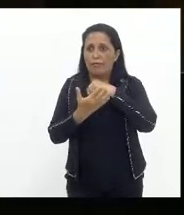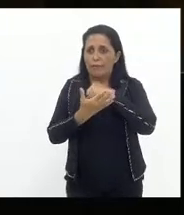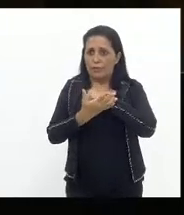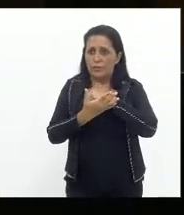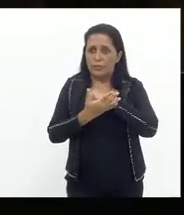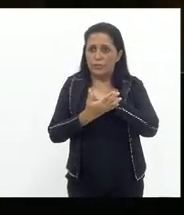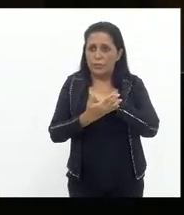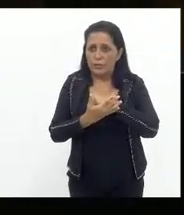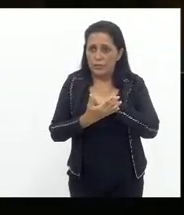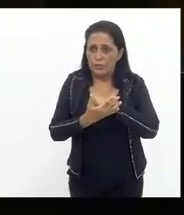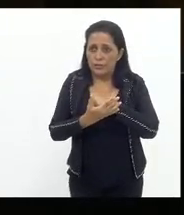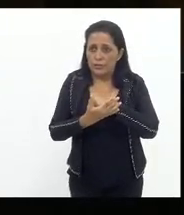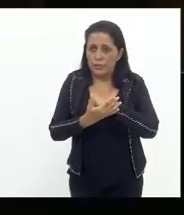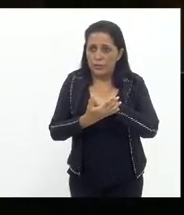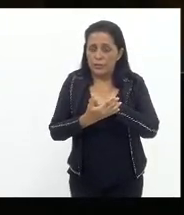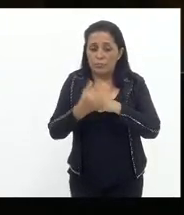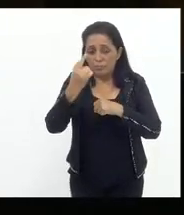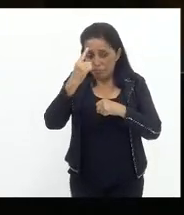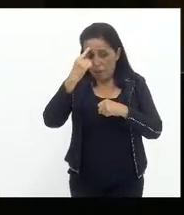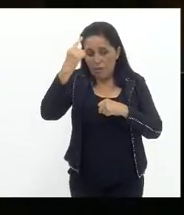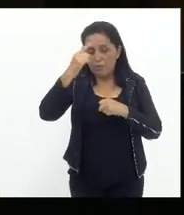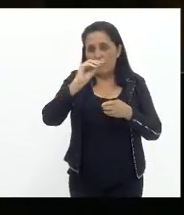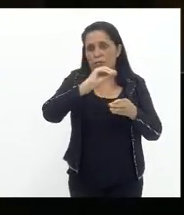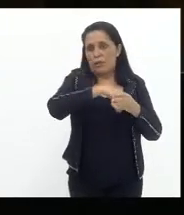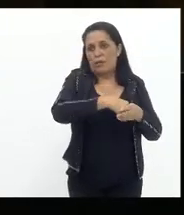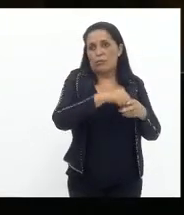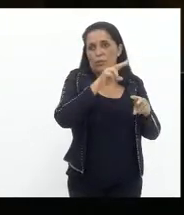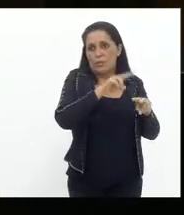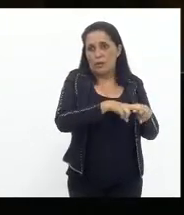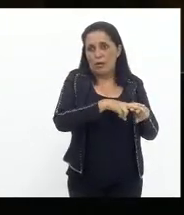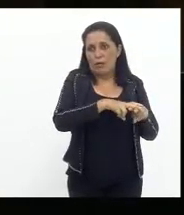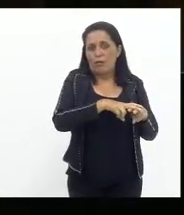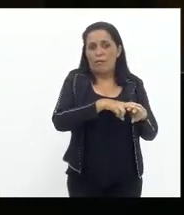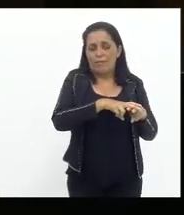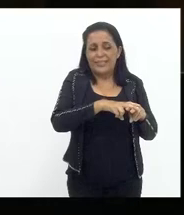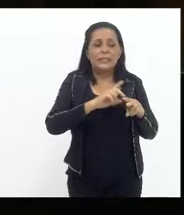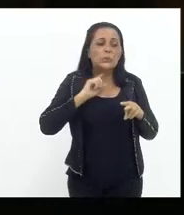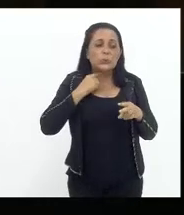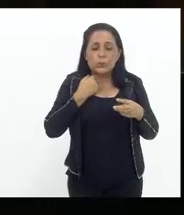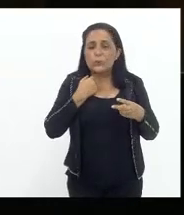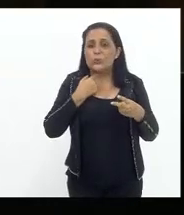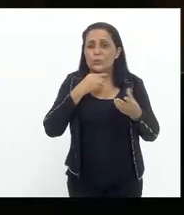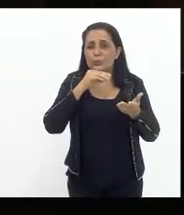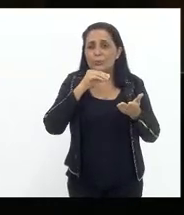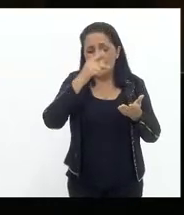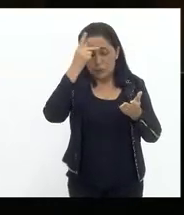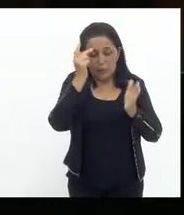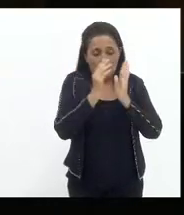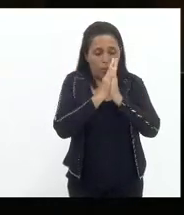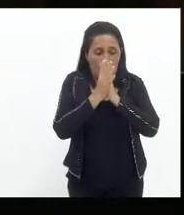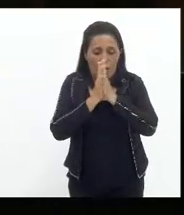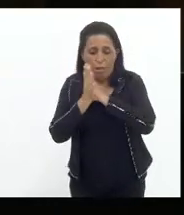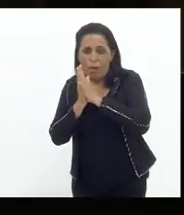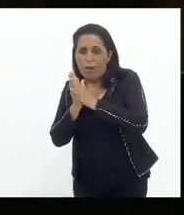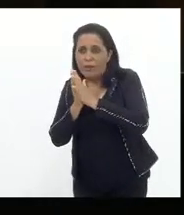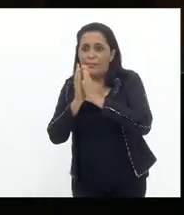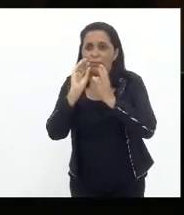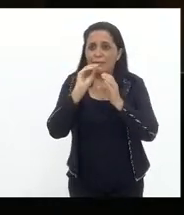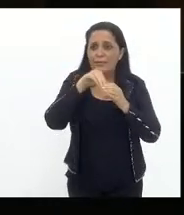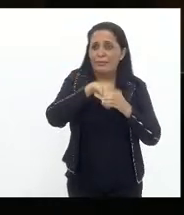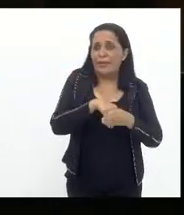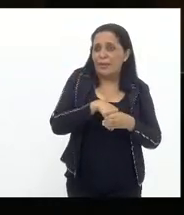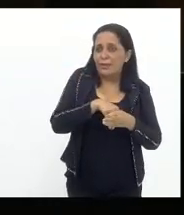contas, o cárcere, que já é insalubre, que já tem situações completamente absurdas de sobrevivência ali